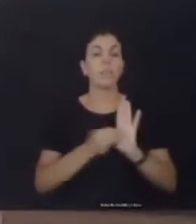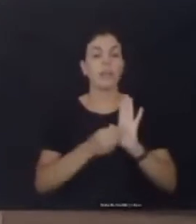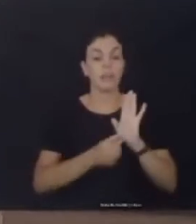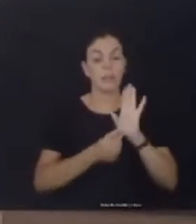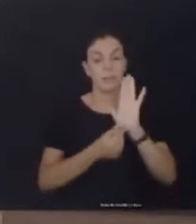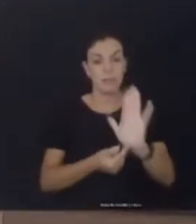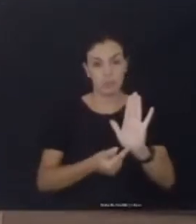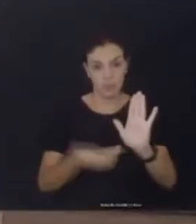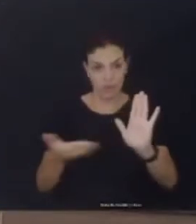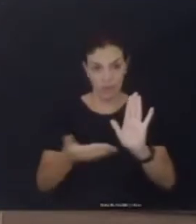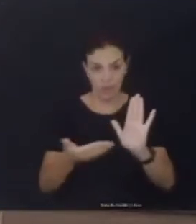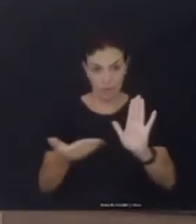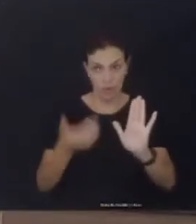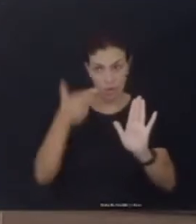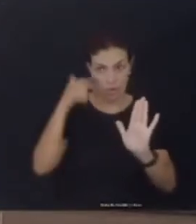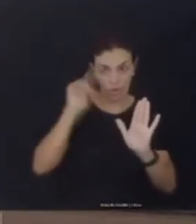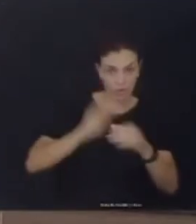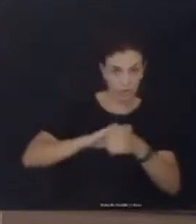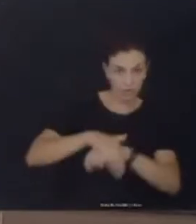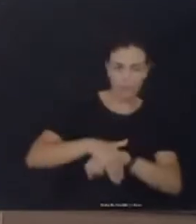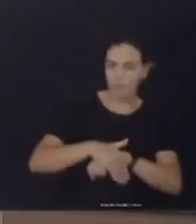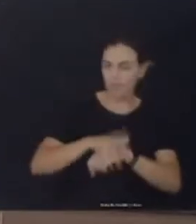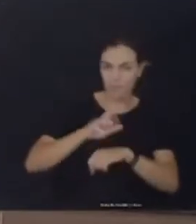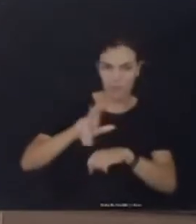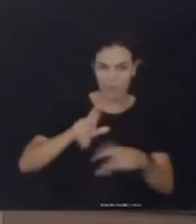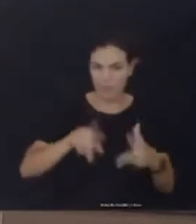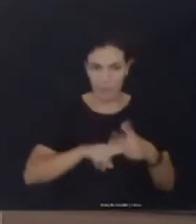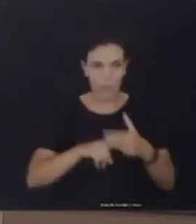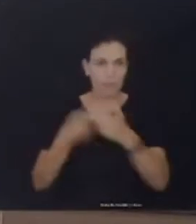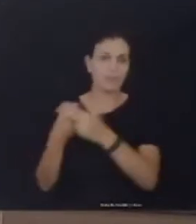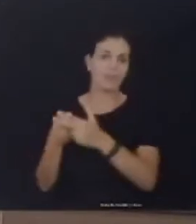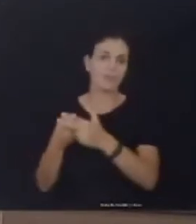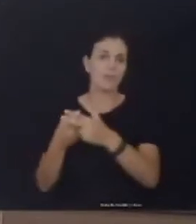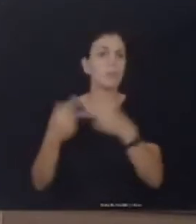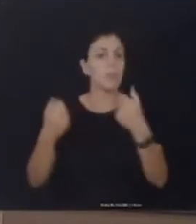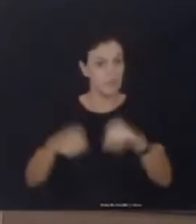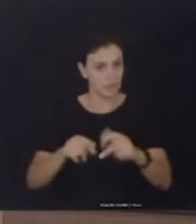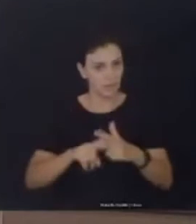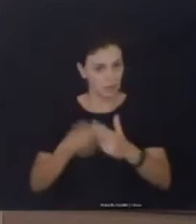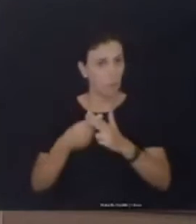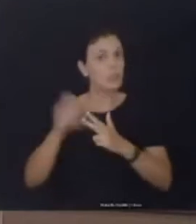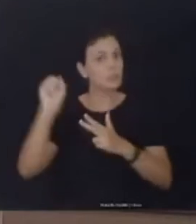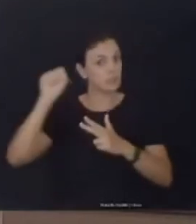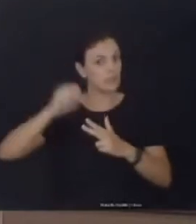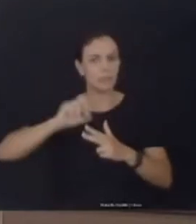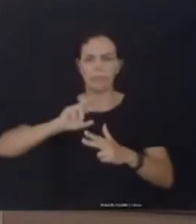essa situação. É preciso reforma? É, mas não essa.